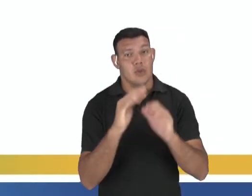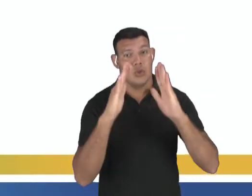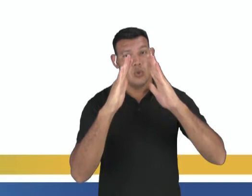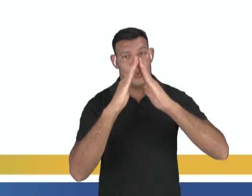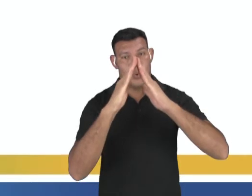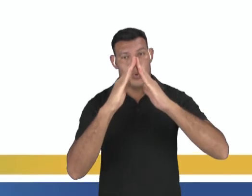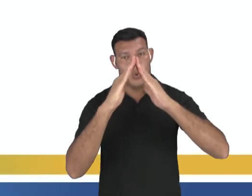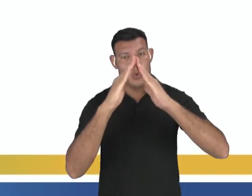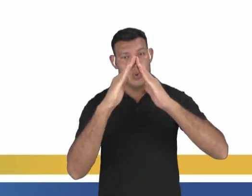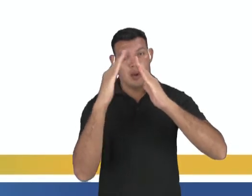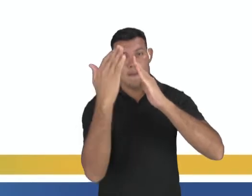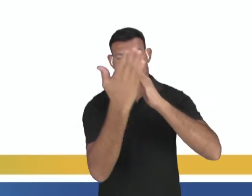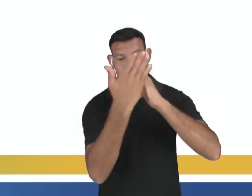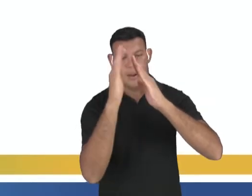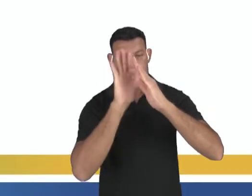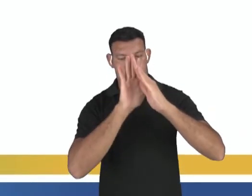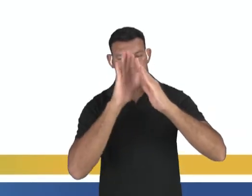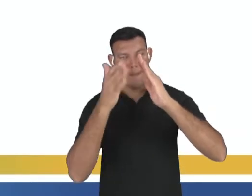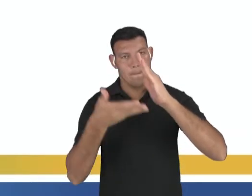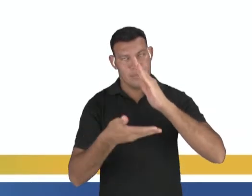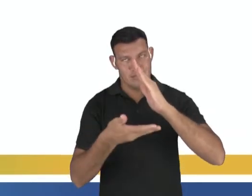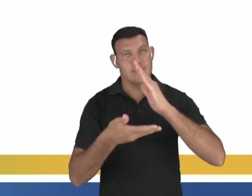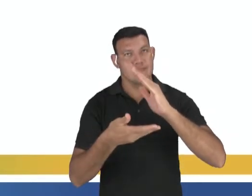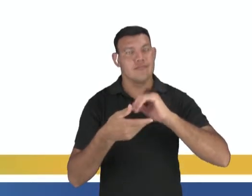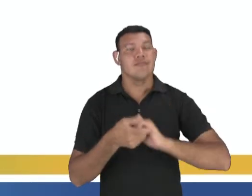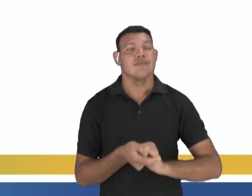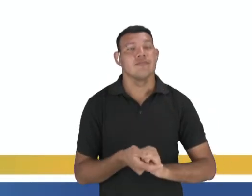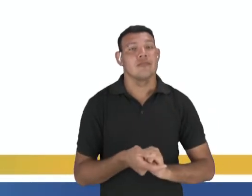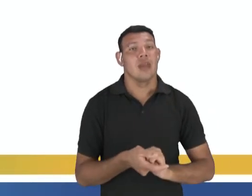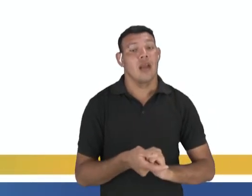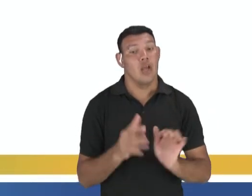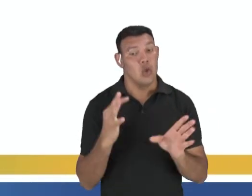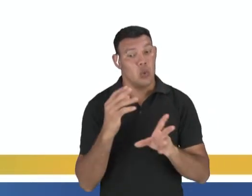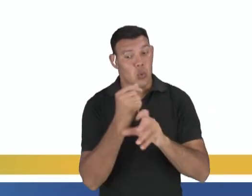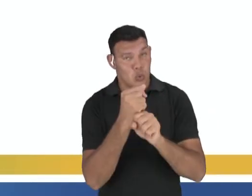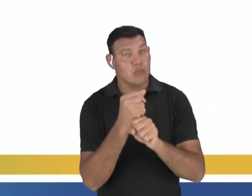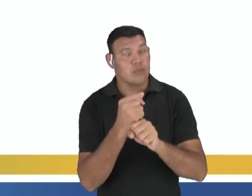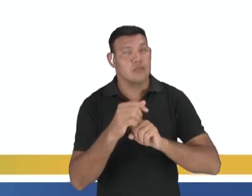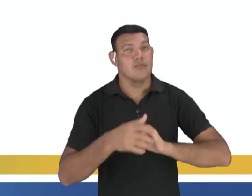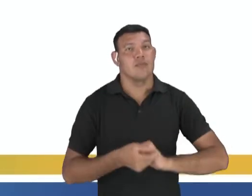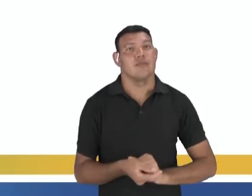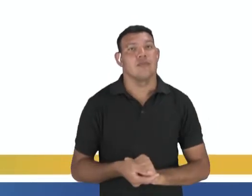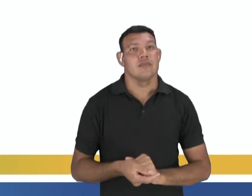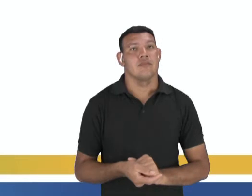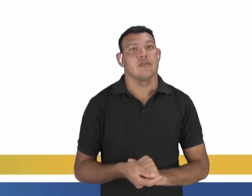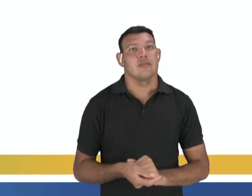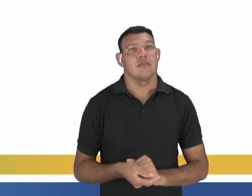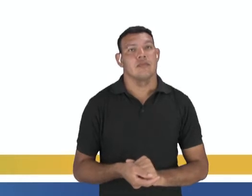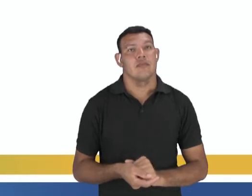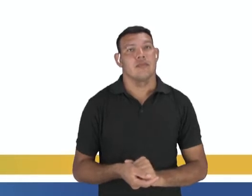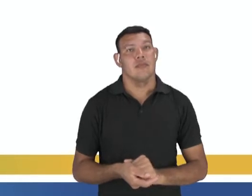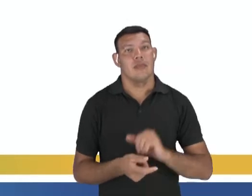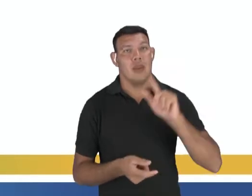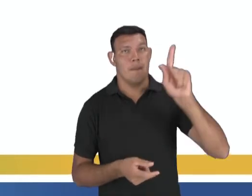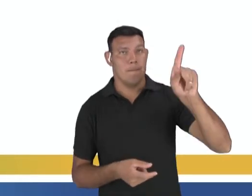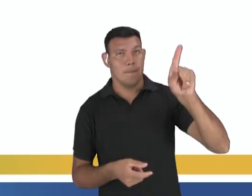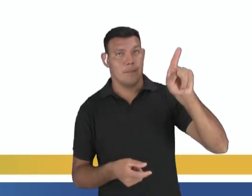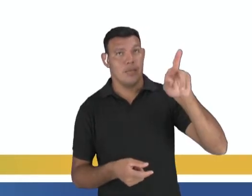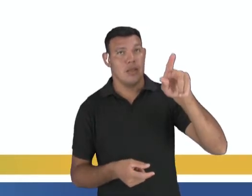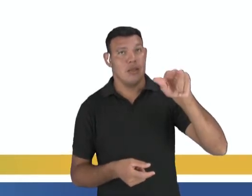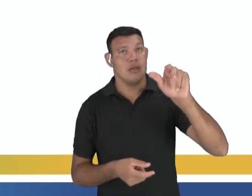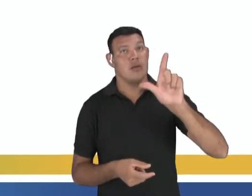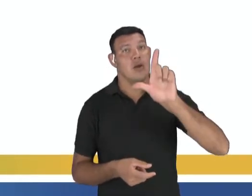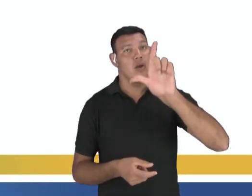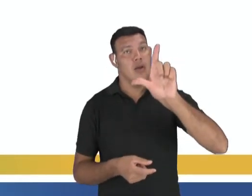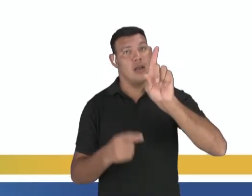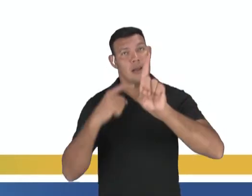a soma das medidas dos lados. Então, sendo L, né, é a medida do lado que